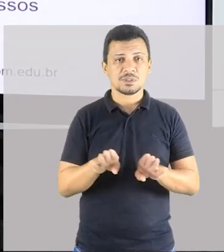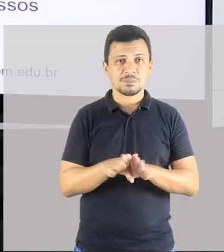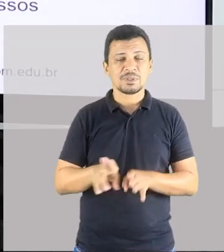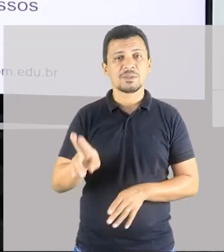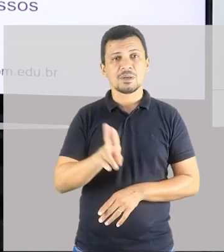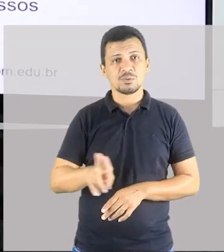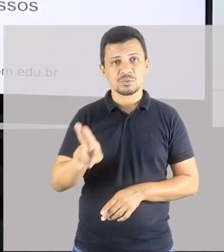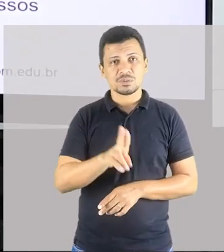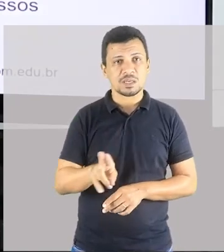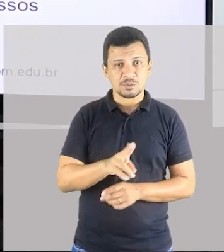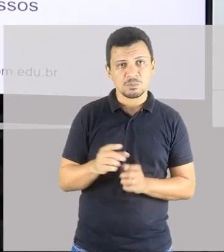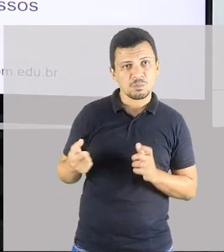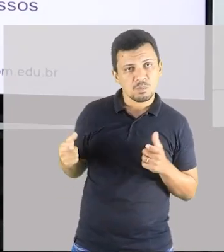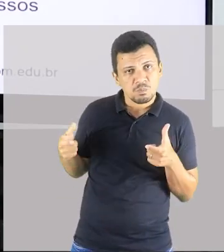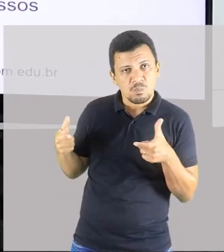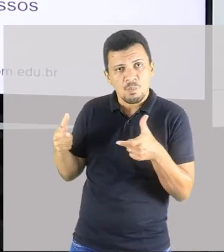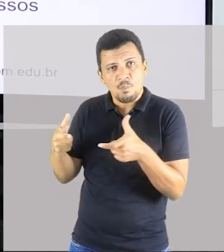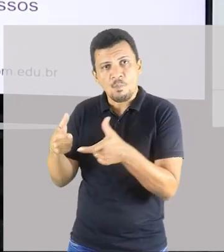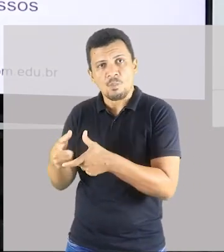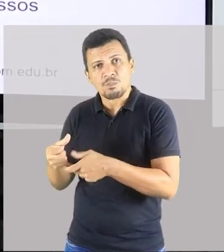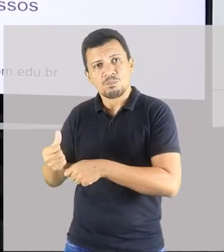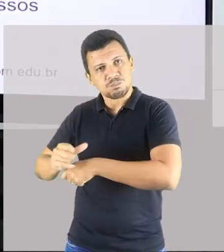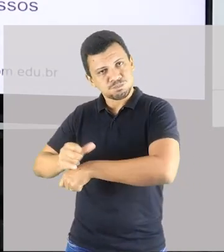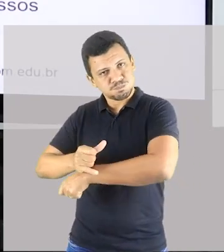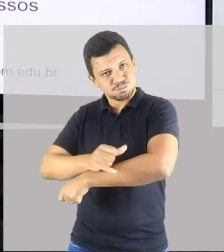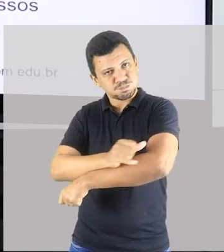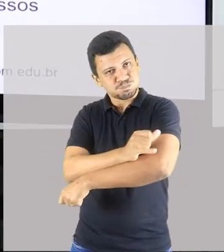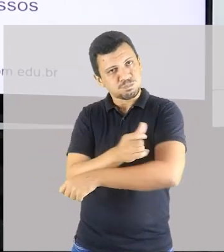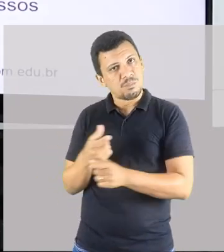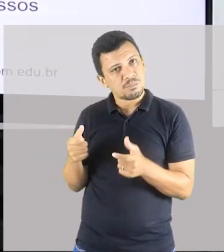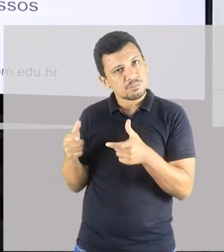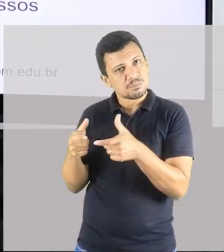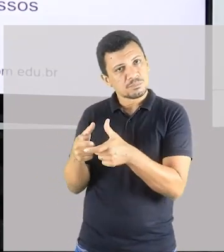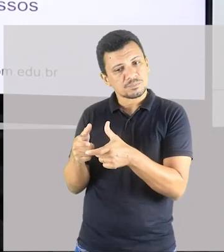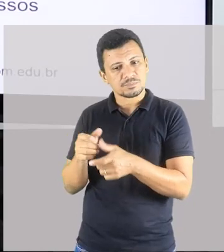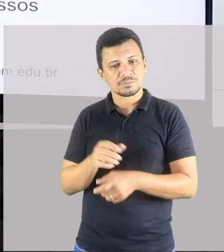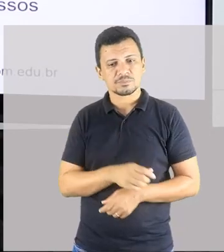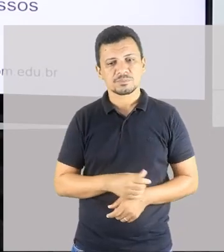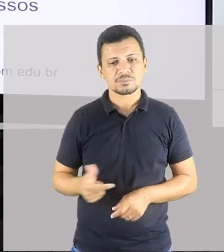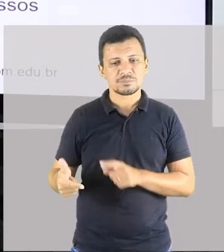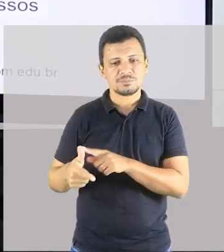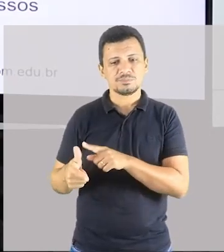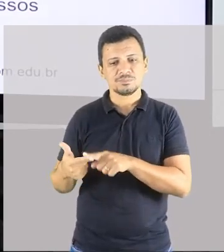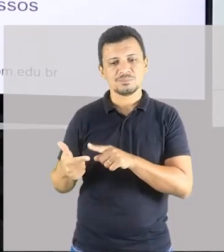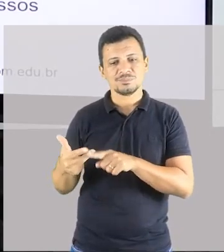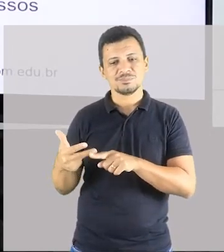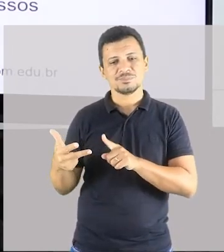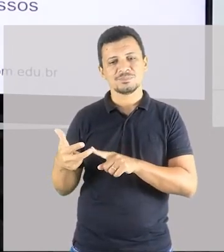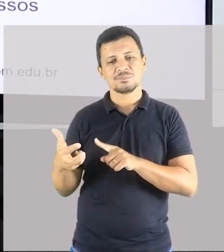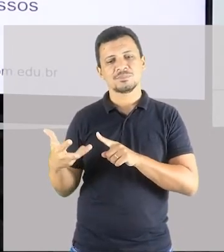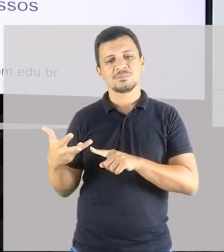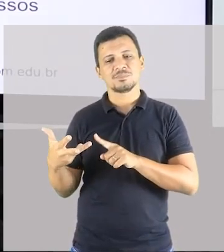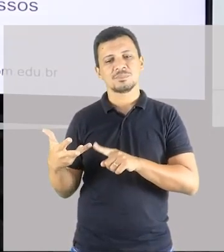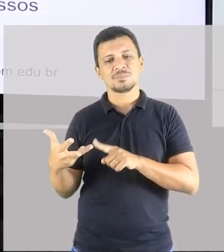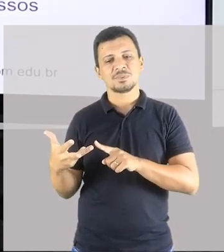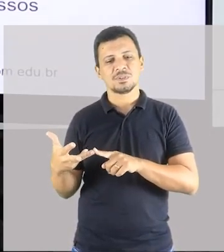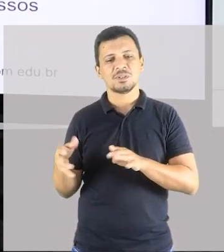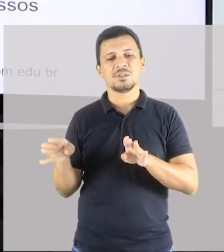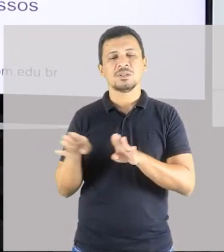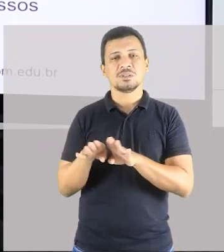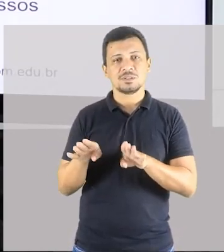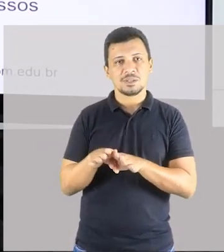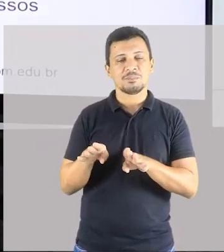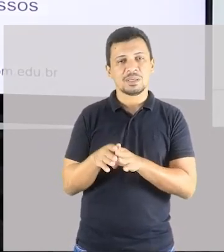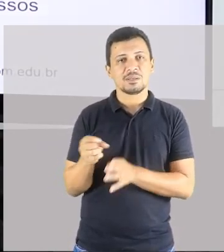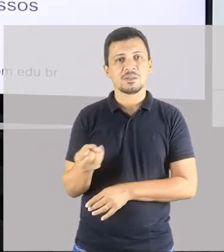isso também, para reduzir o percentual de gordura. E como a gente falou anteriormente, aumento da deposição